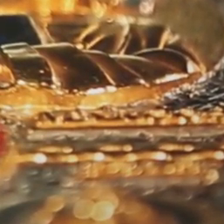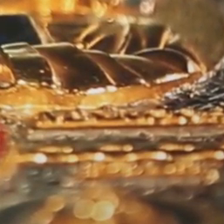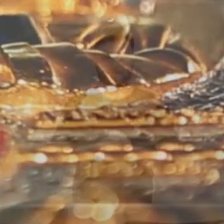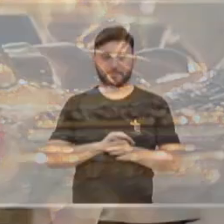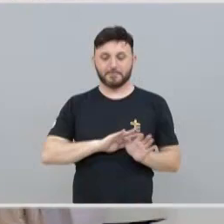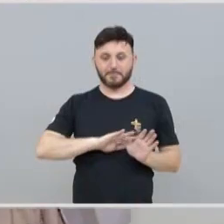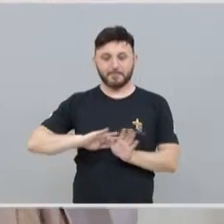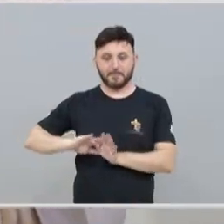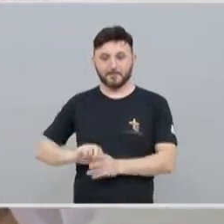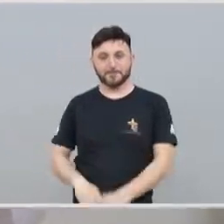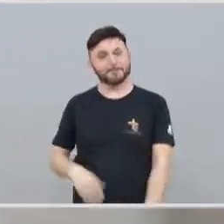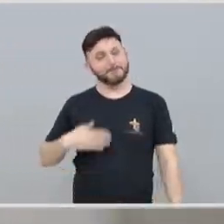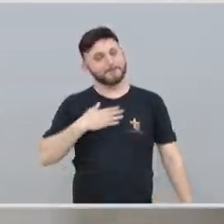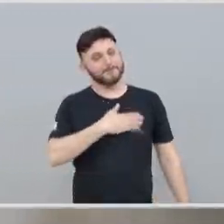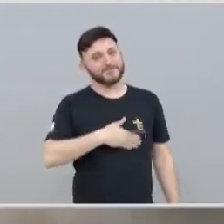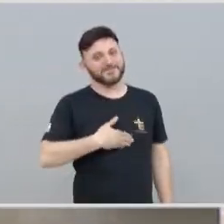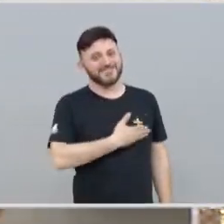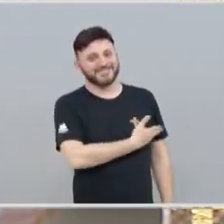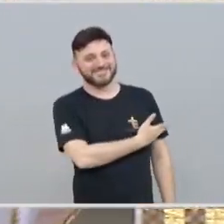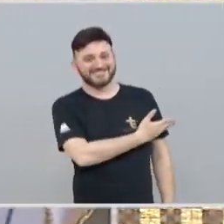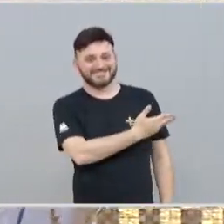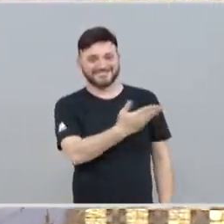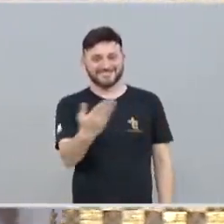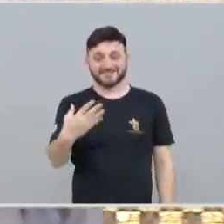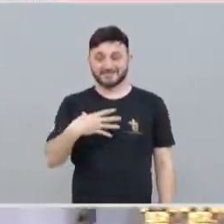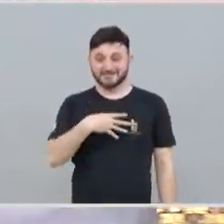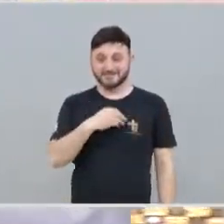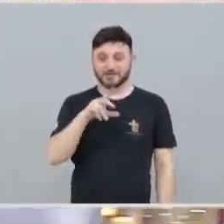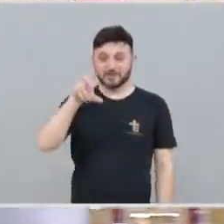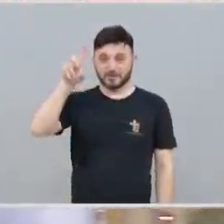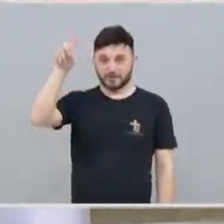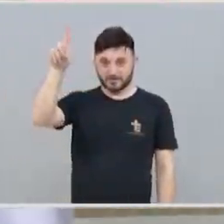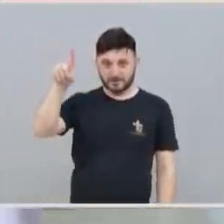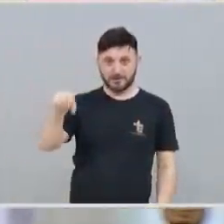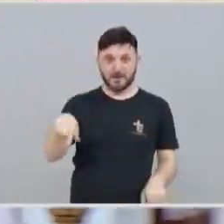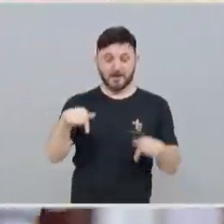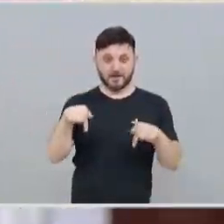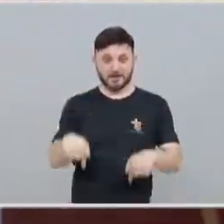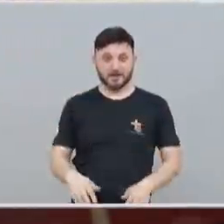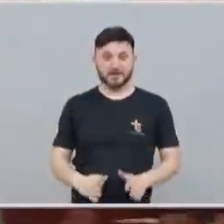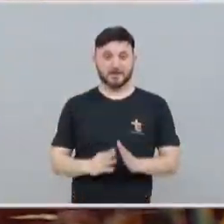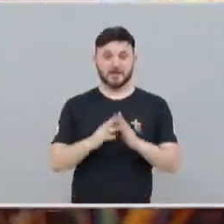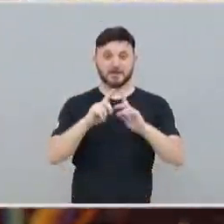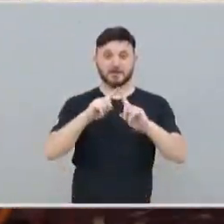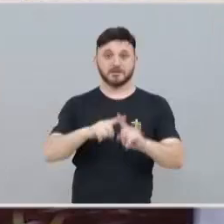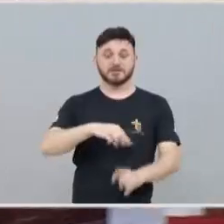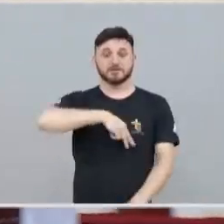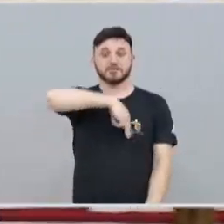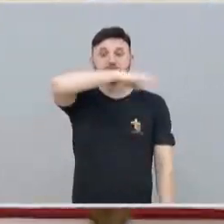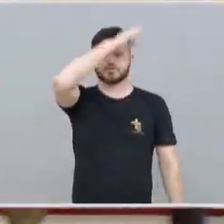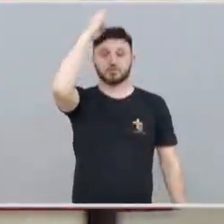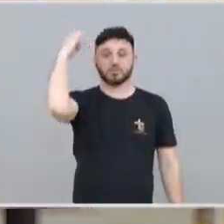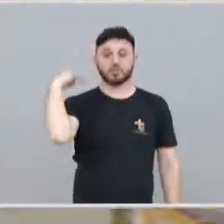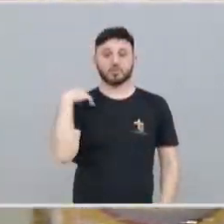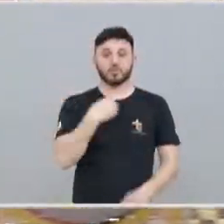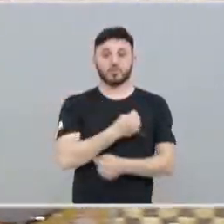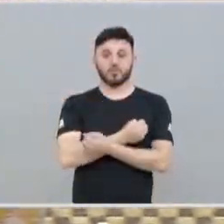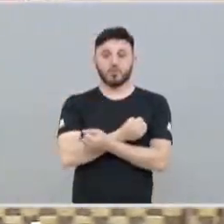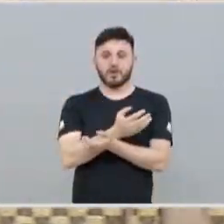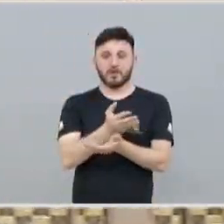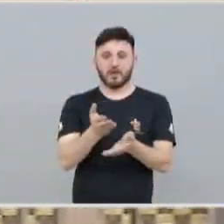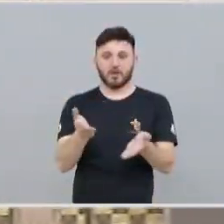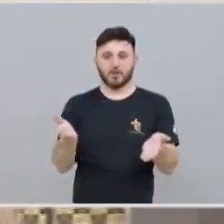o querido e amado povo de deus neste santuário de nossa senhora de guadalupe e santuário da santa